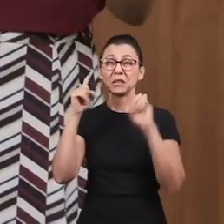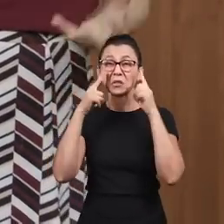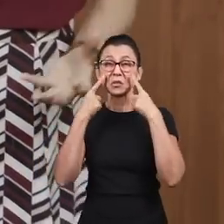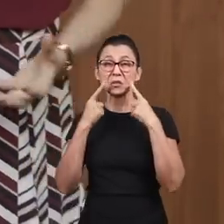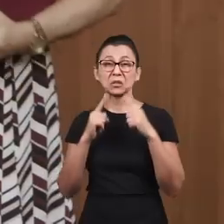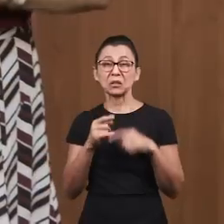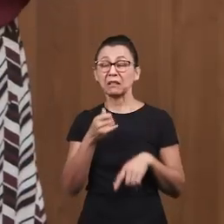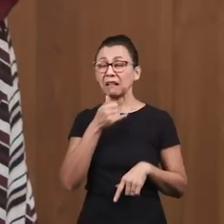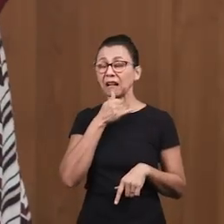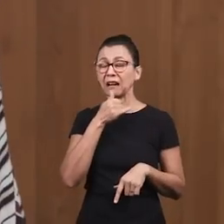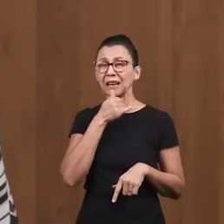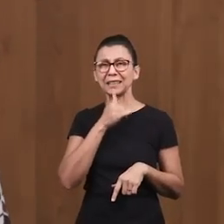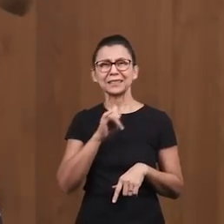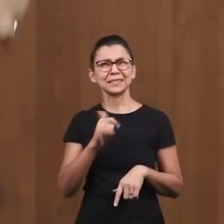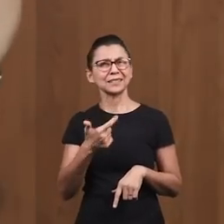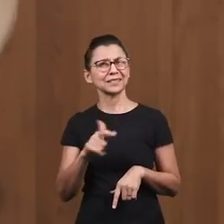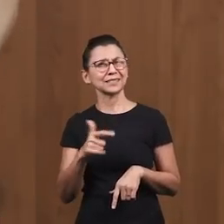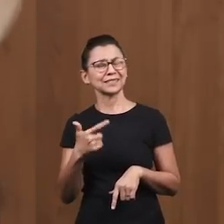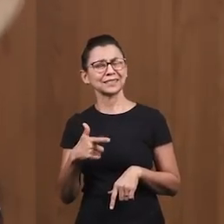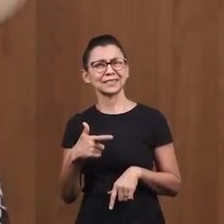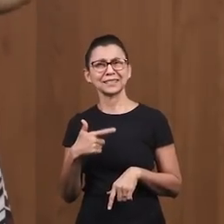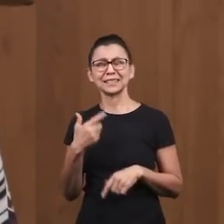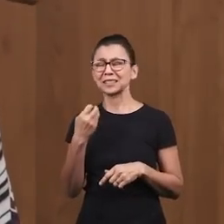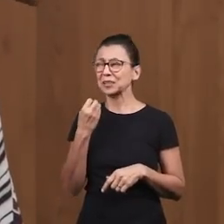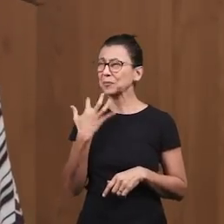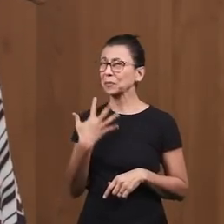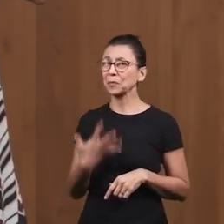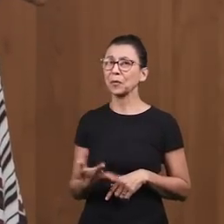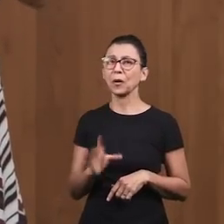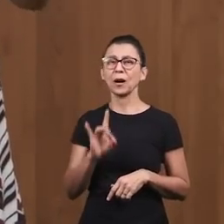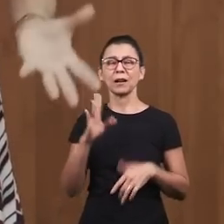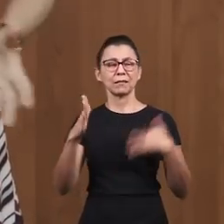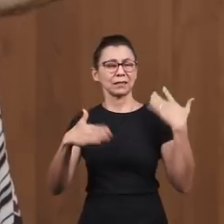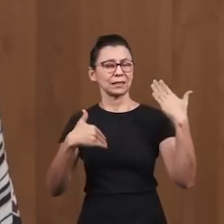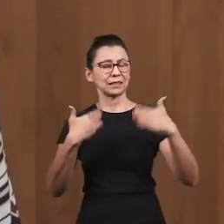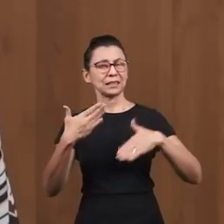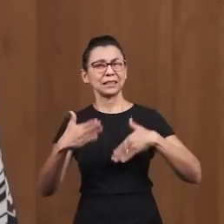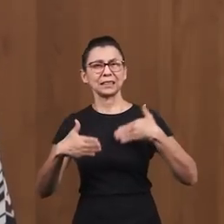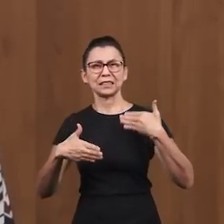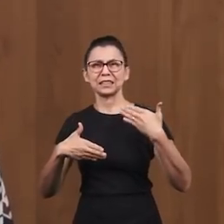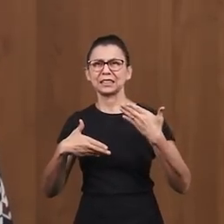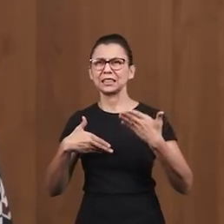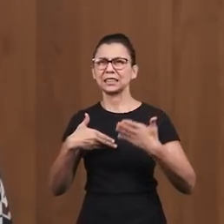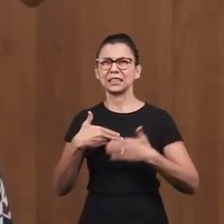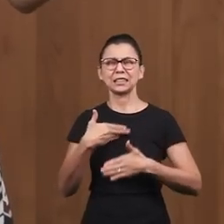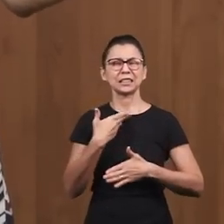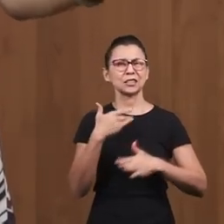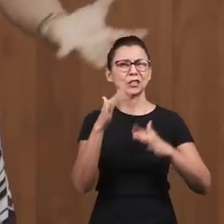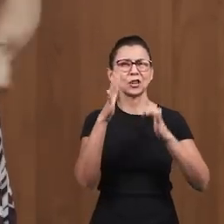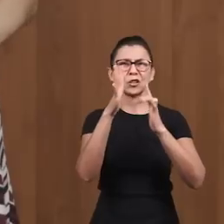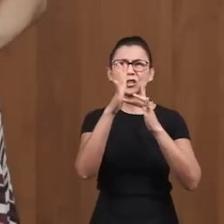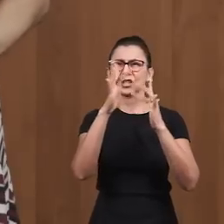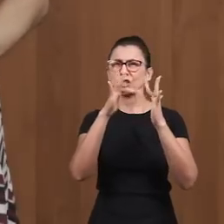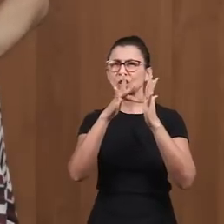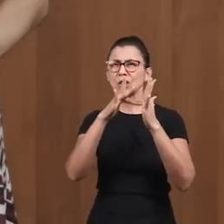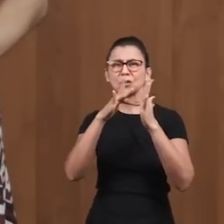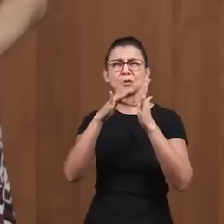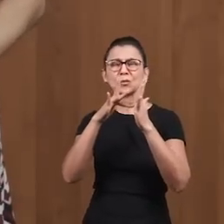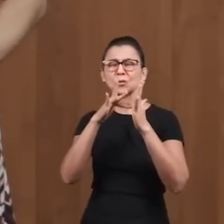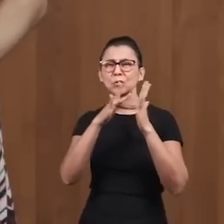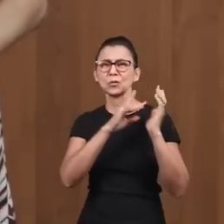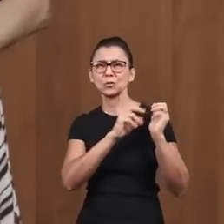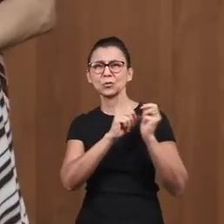tem choro, não tem tristeza, olha, só alegria, a luz do Senhor vai brilhar no